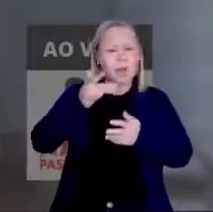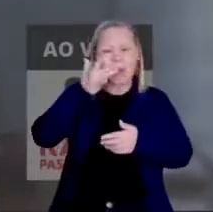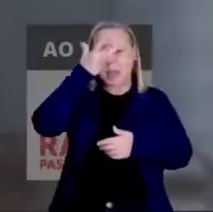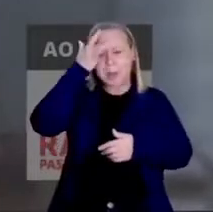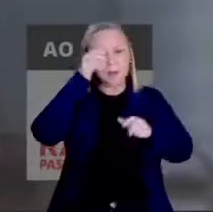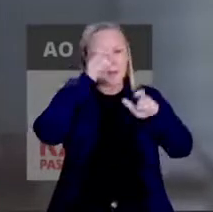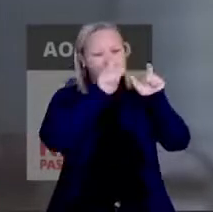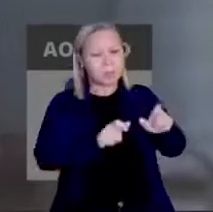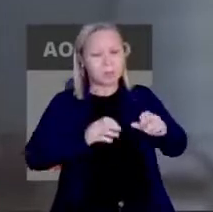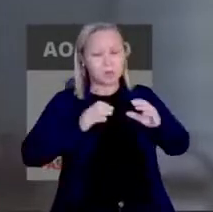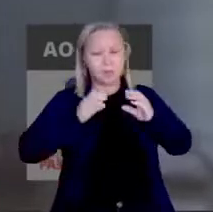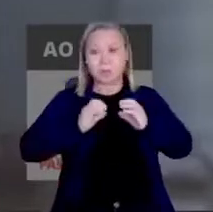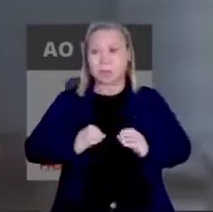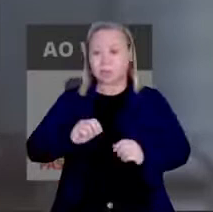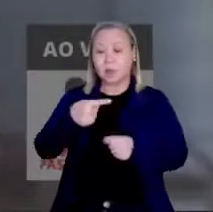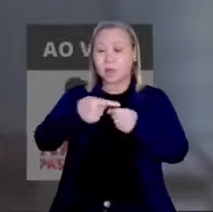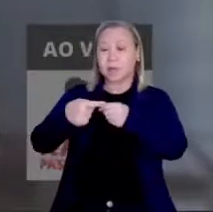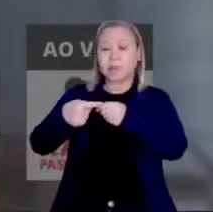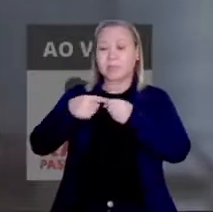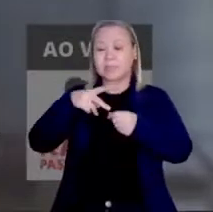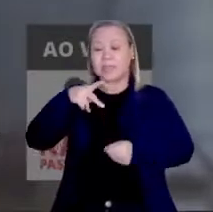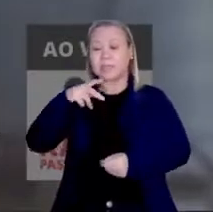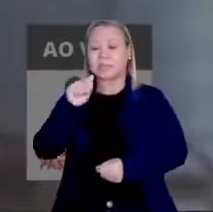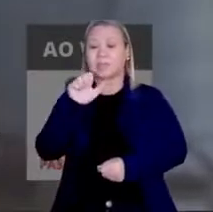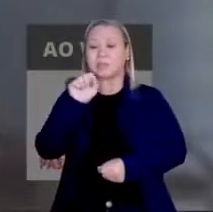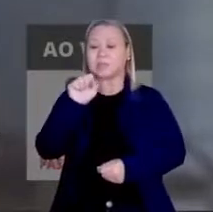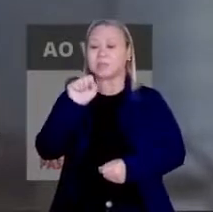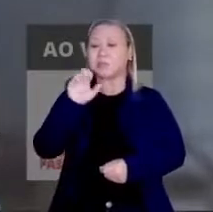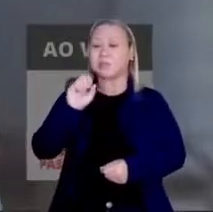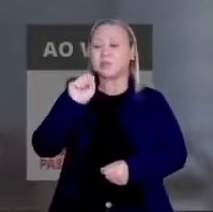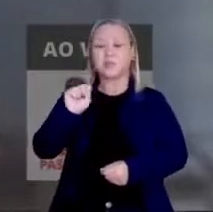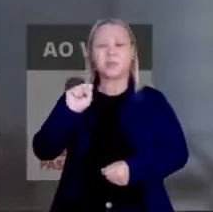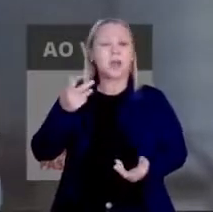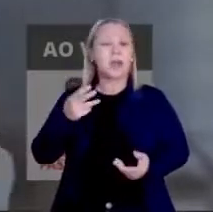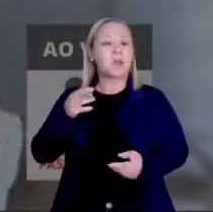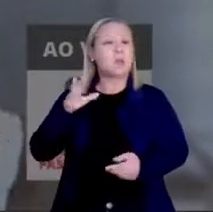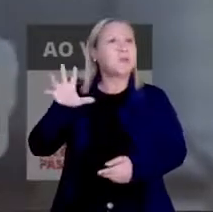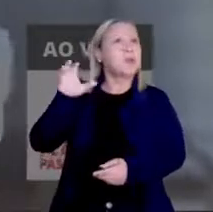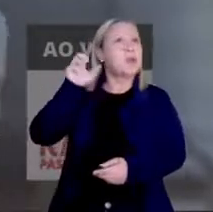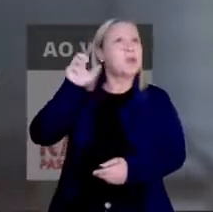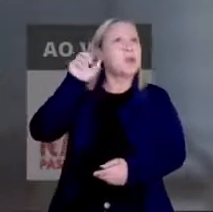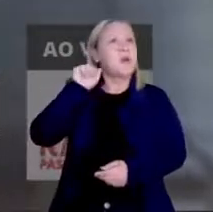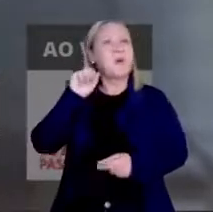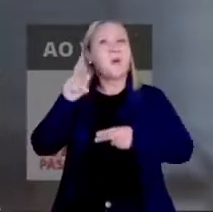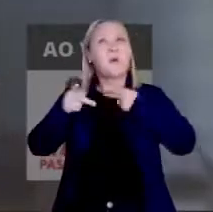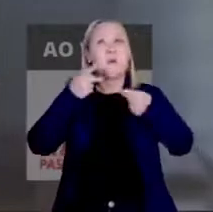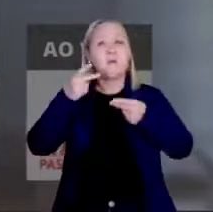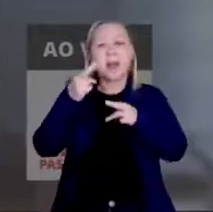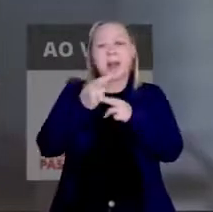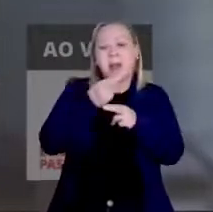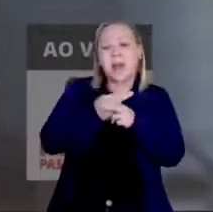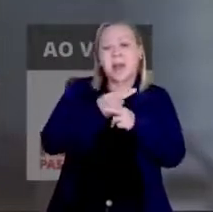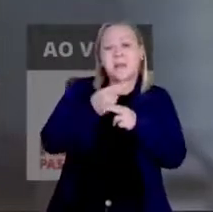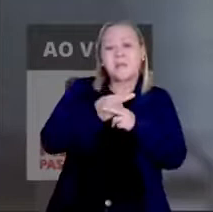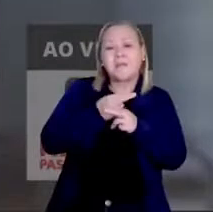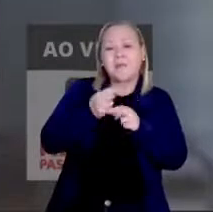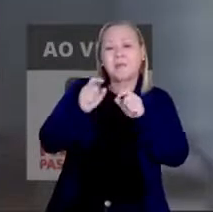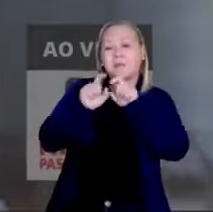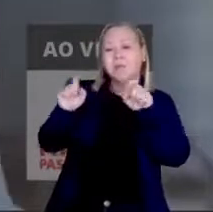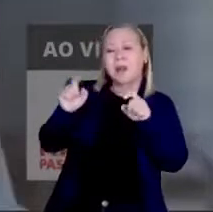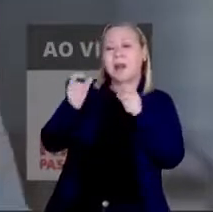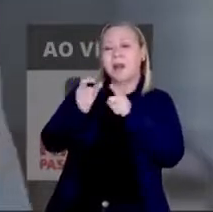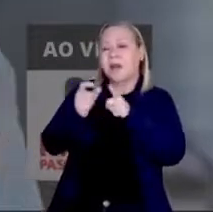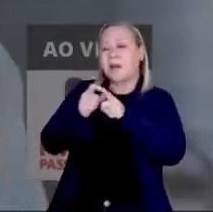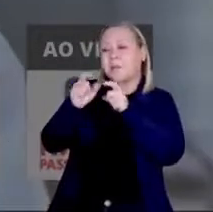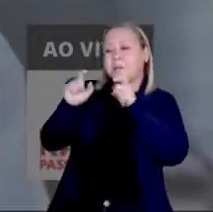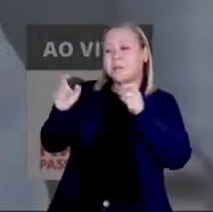passado. Mas a gente quer fazer o quê? Nós queremos juntar outra vez os empresários. Nós queremos juntar outra vez